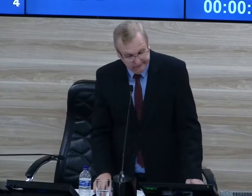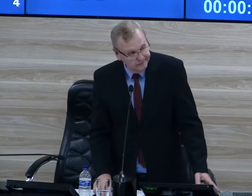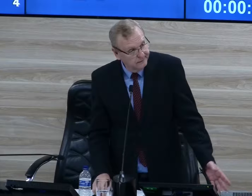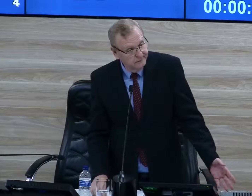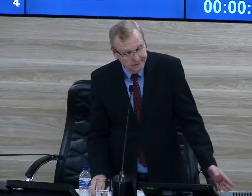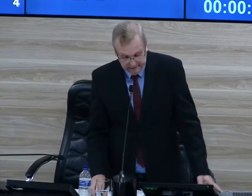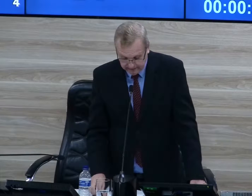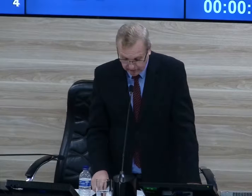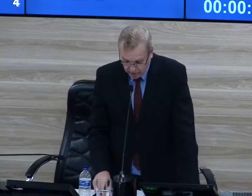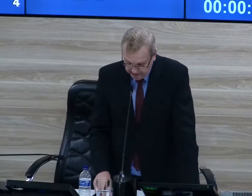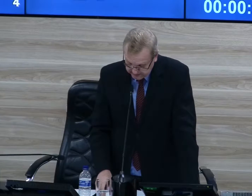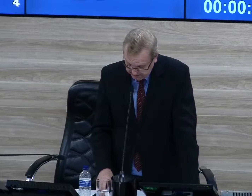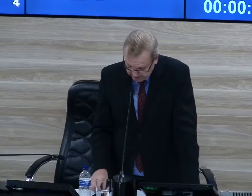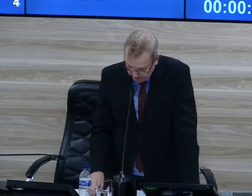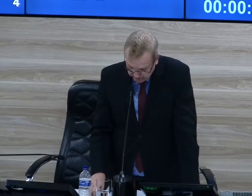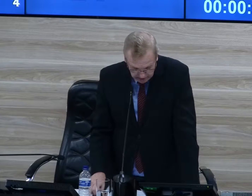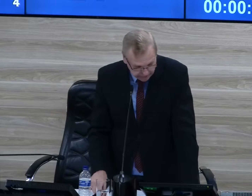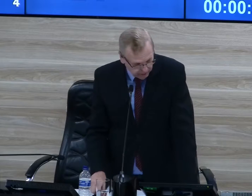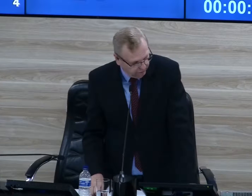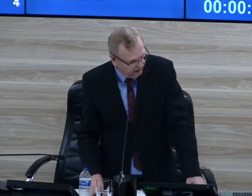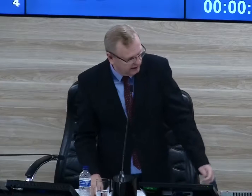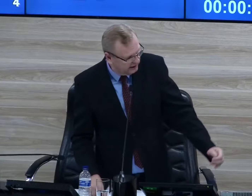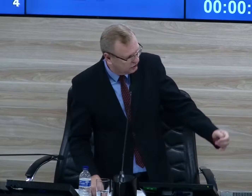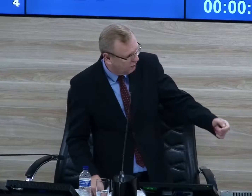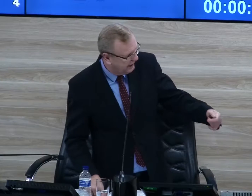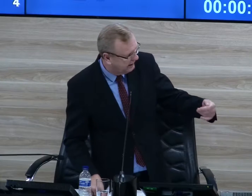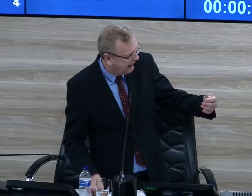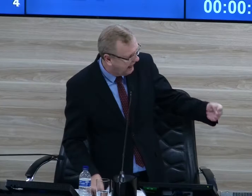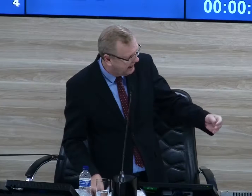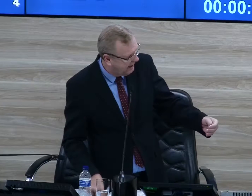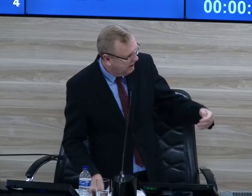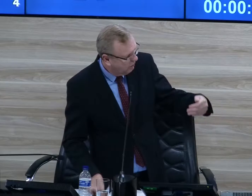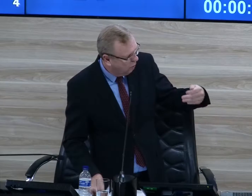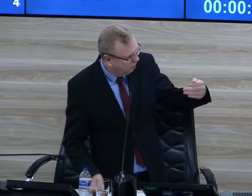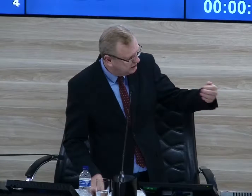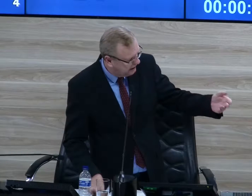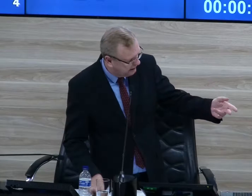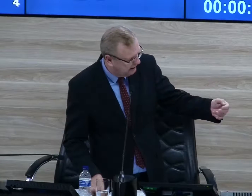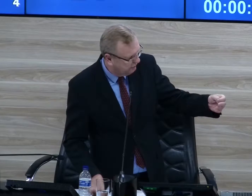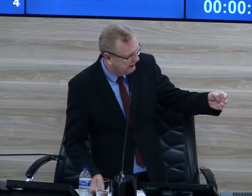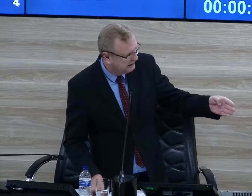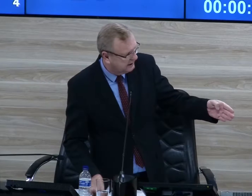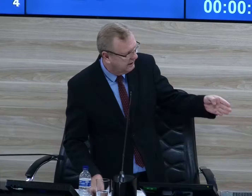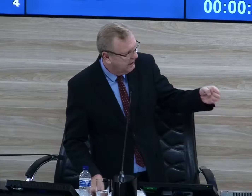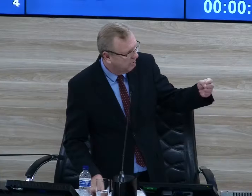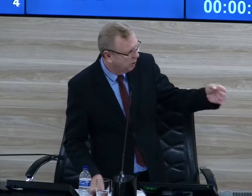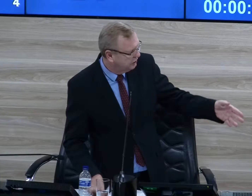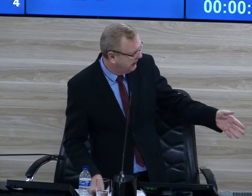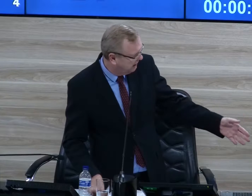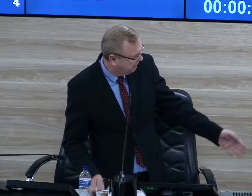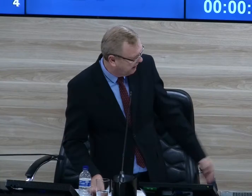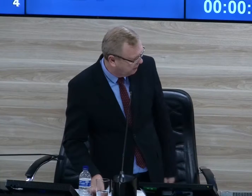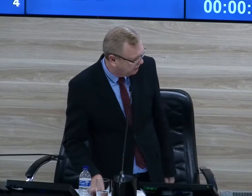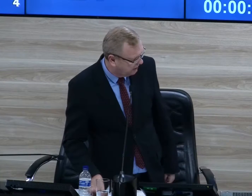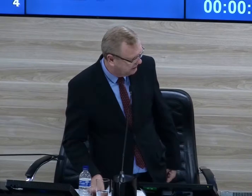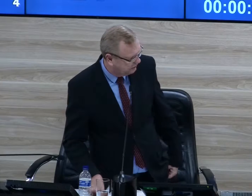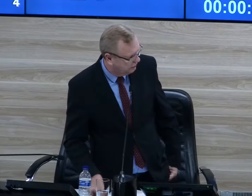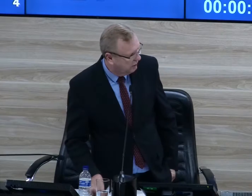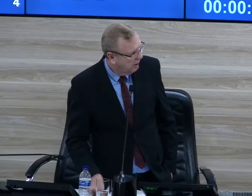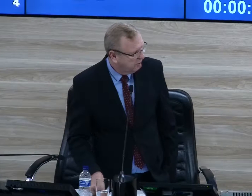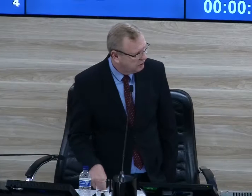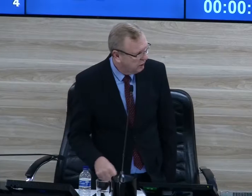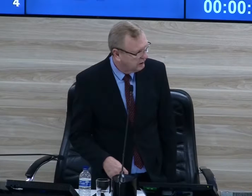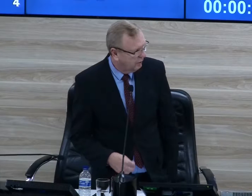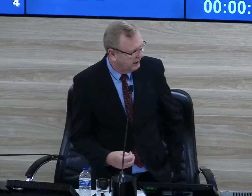que começa. Então, eu fico feliz com a ideia, com o objetivo desse projeto, vereador Jorge,